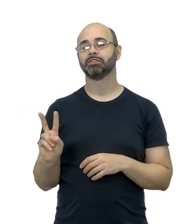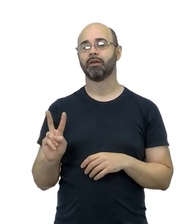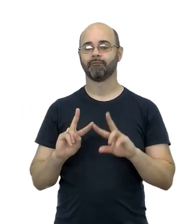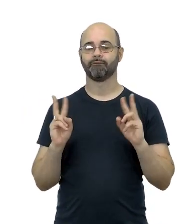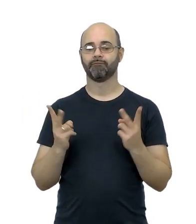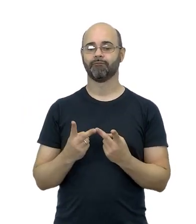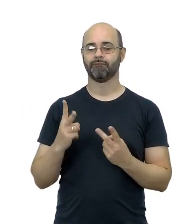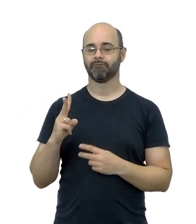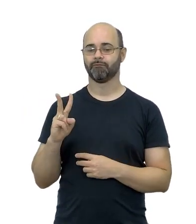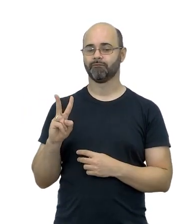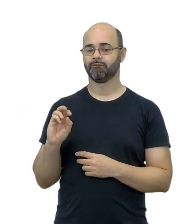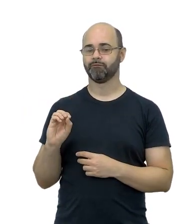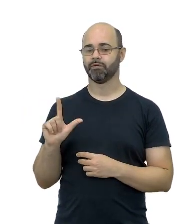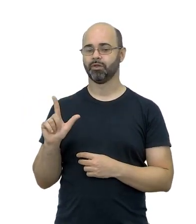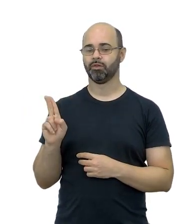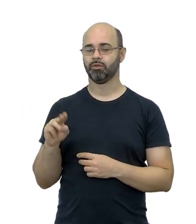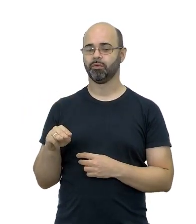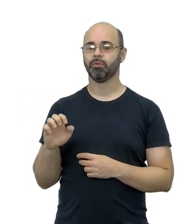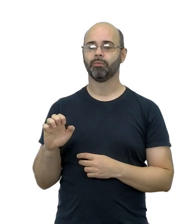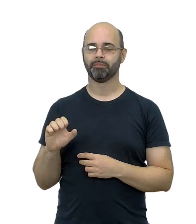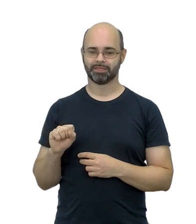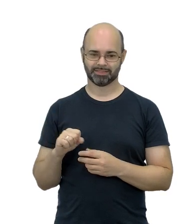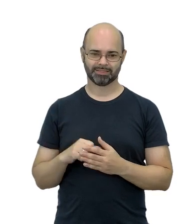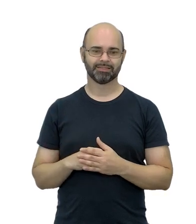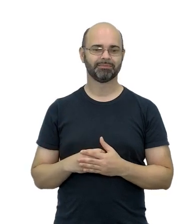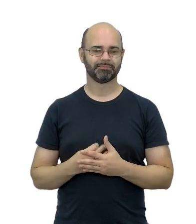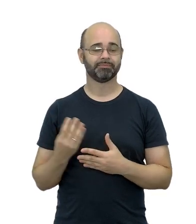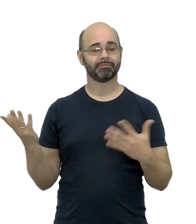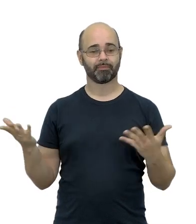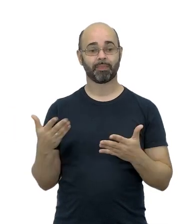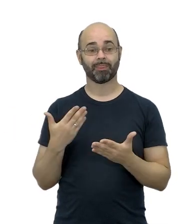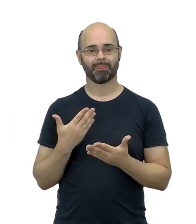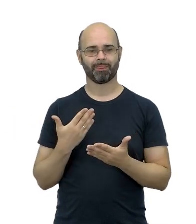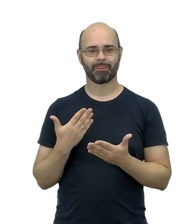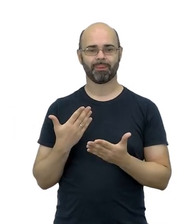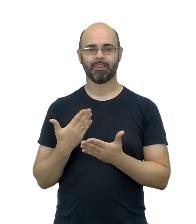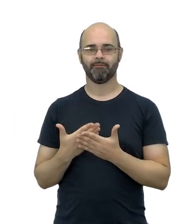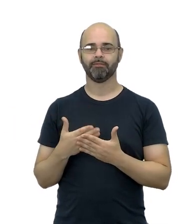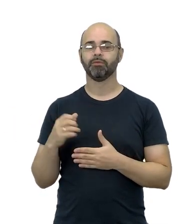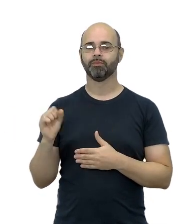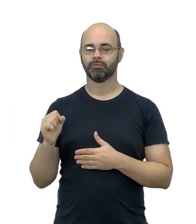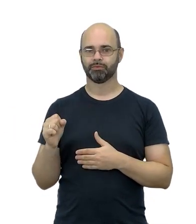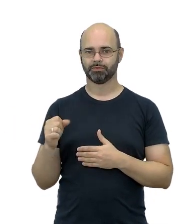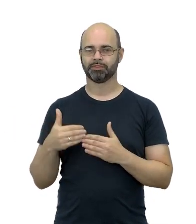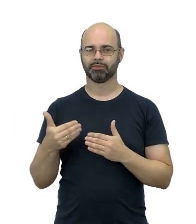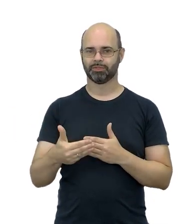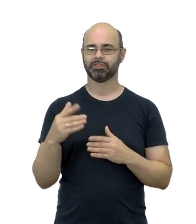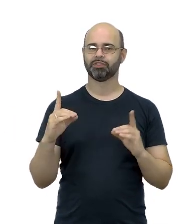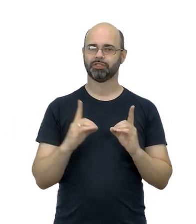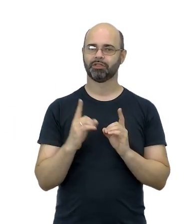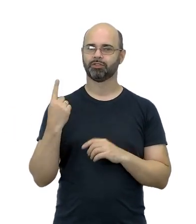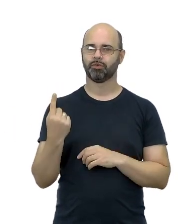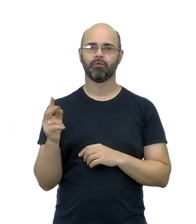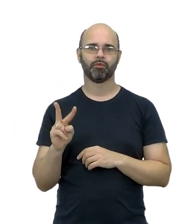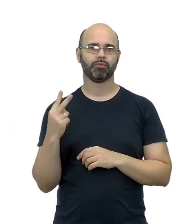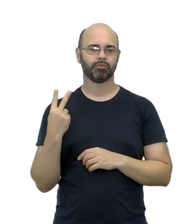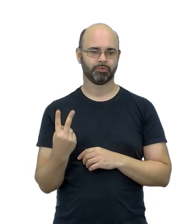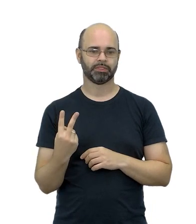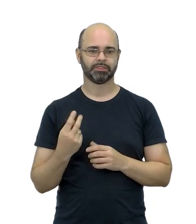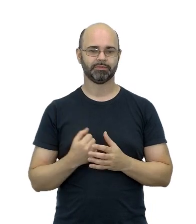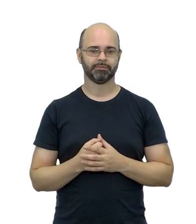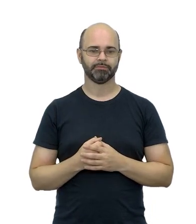aí dessa retomada. Então, essa é a aula 8 da sequência didática 1 do volume 2, que a ideia central aí